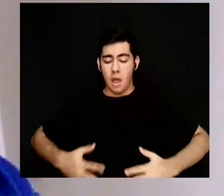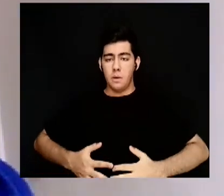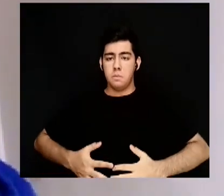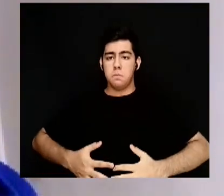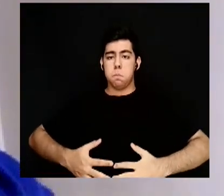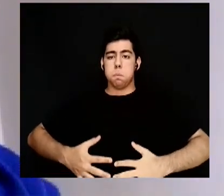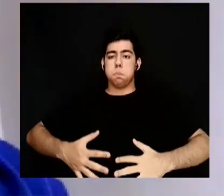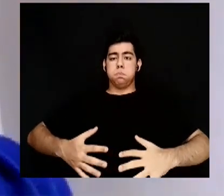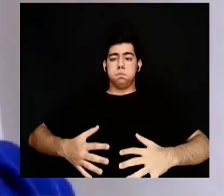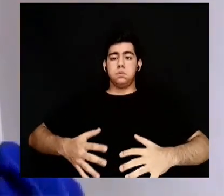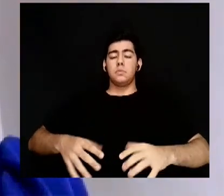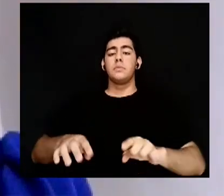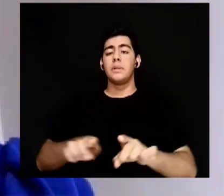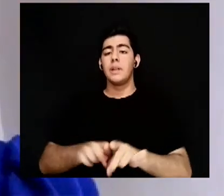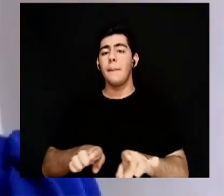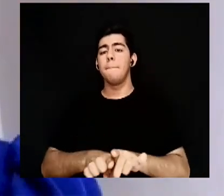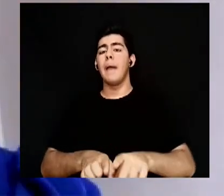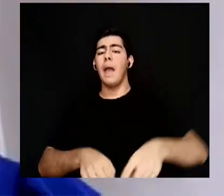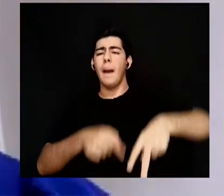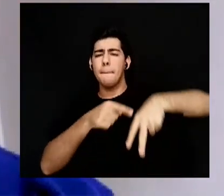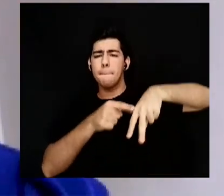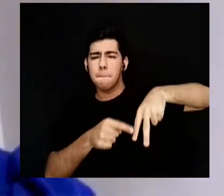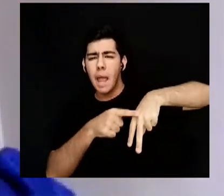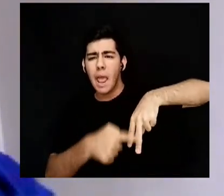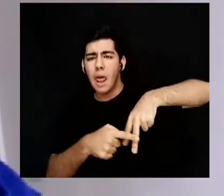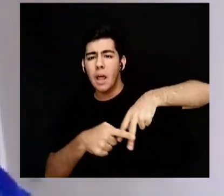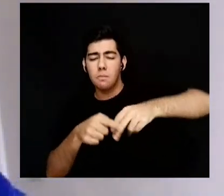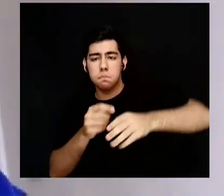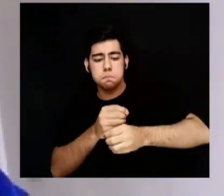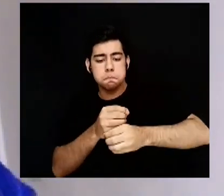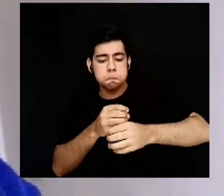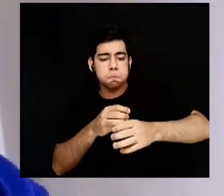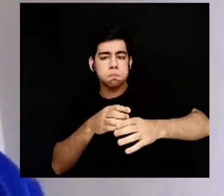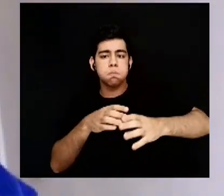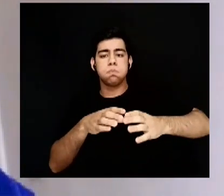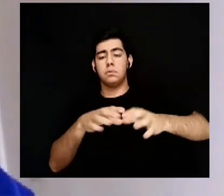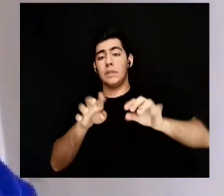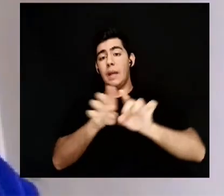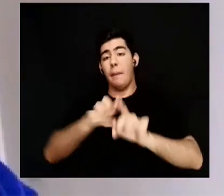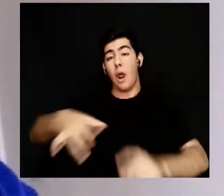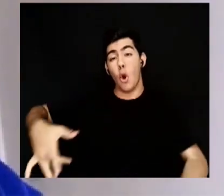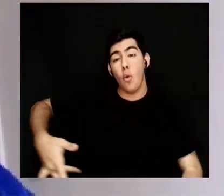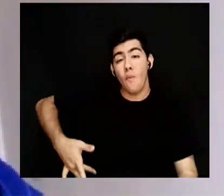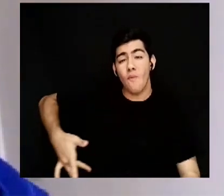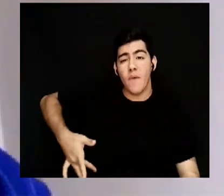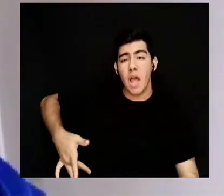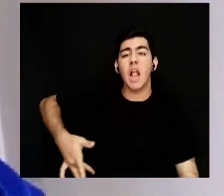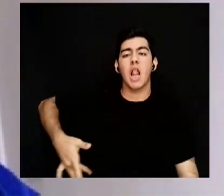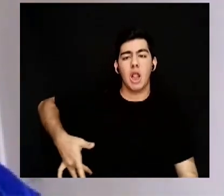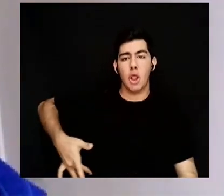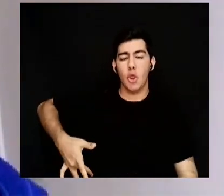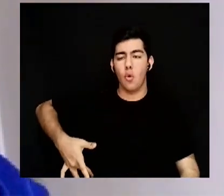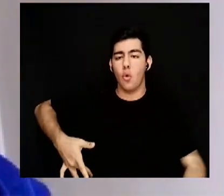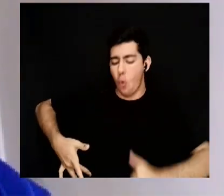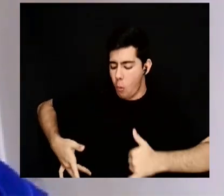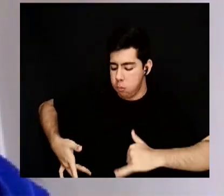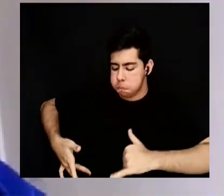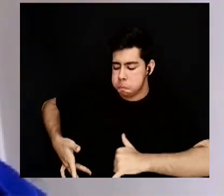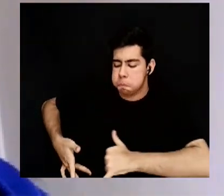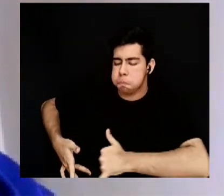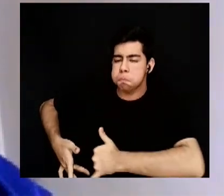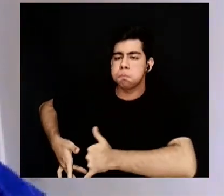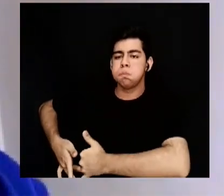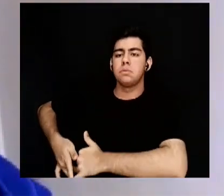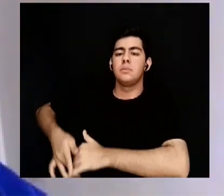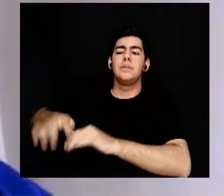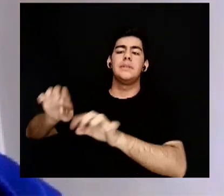Aquele paciente que já está com gordura no fígado, é muito importante isso, que a gordura no fígado hoje é a principal causa